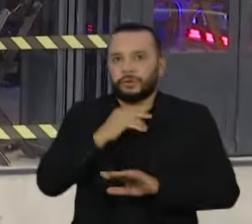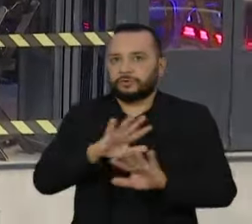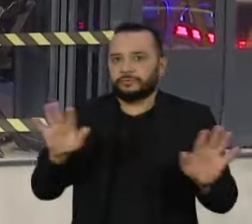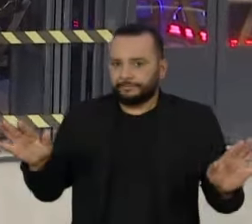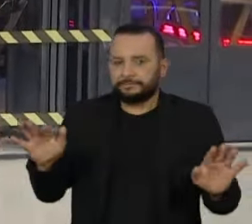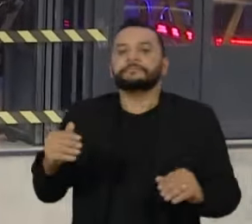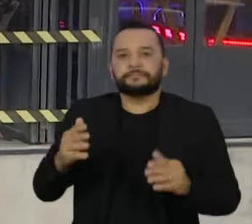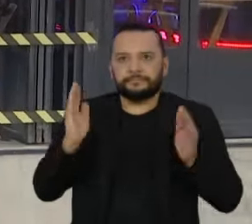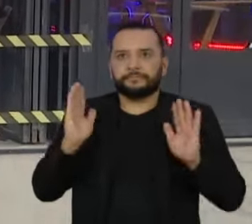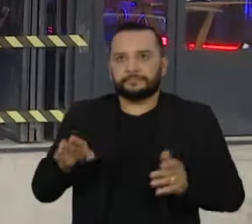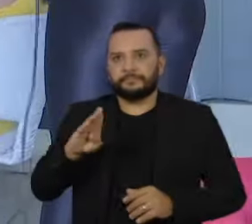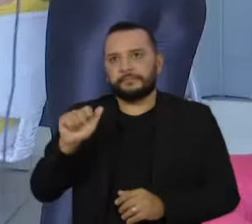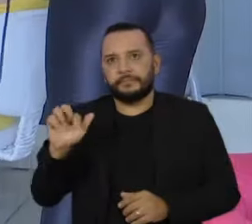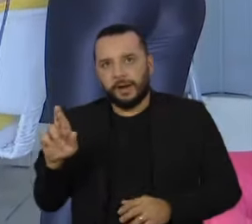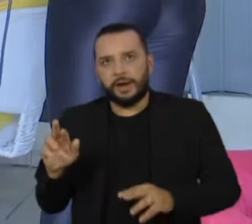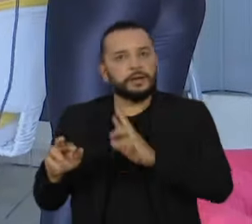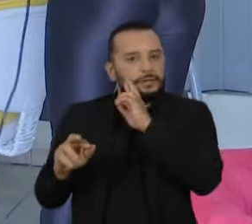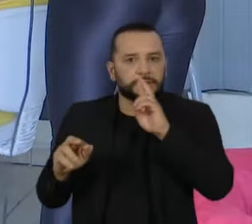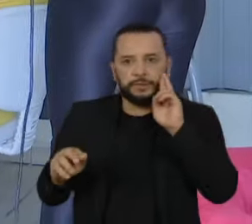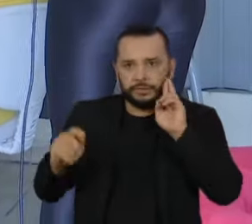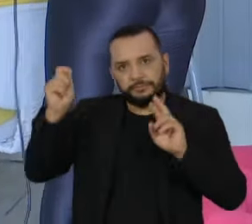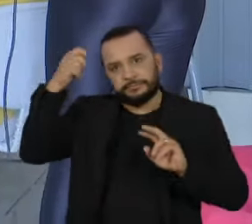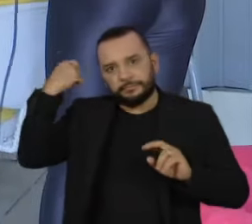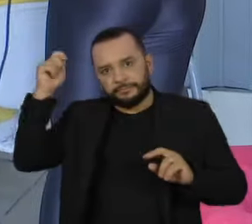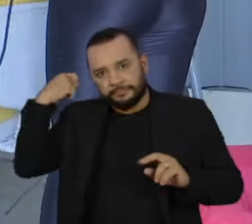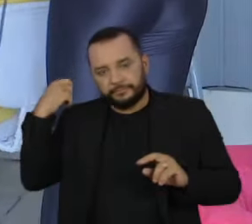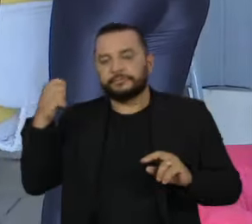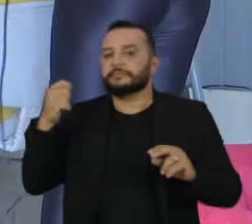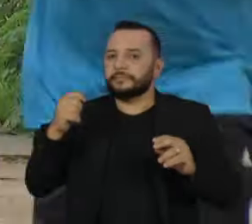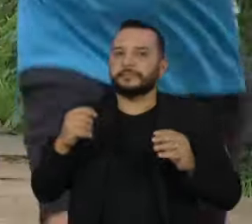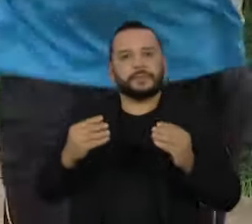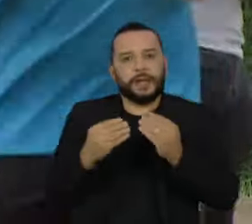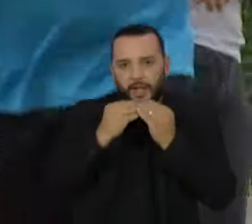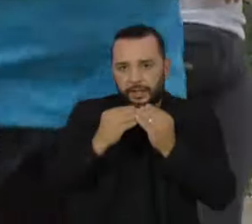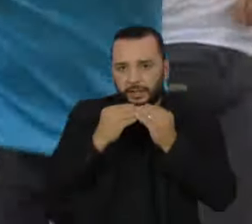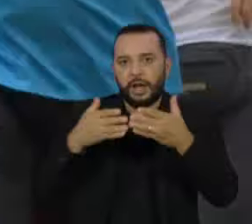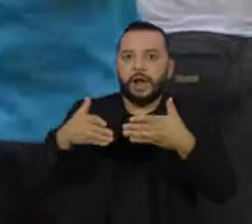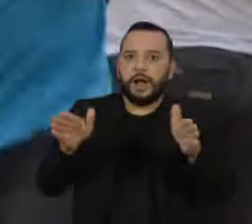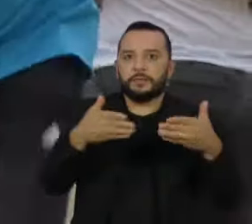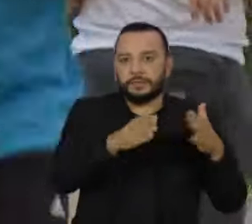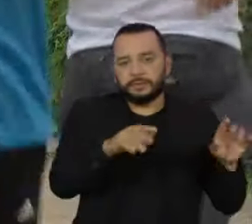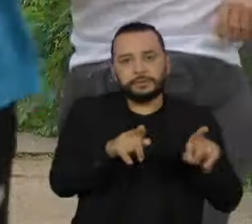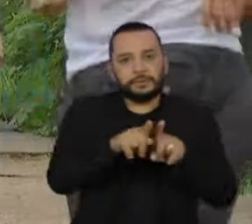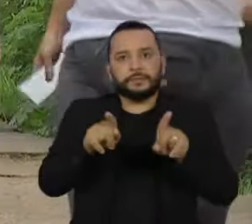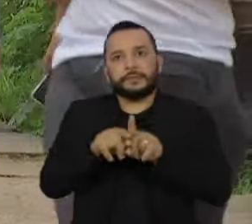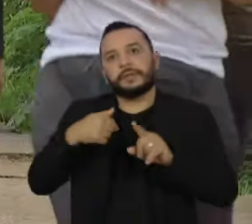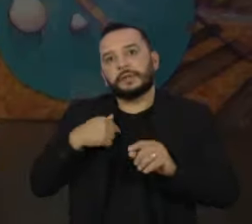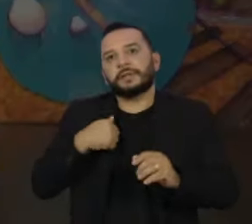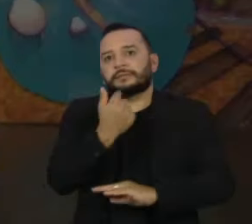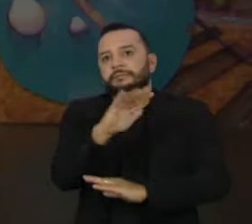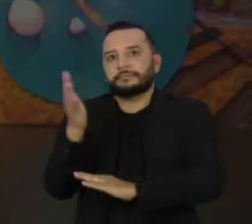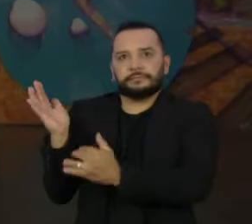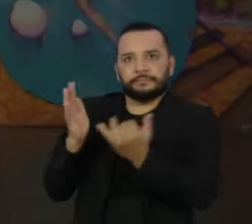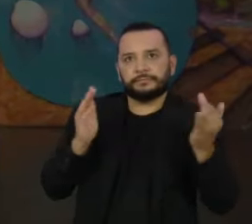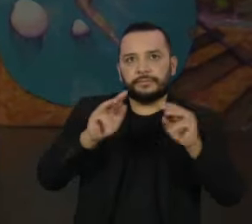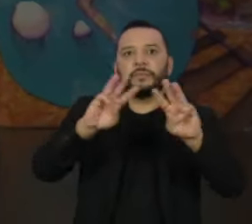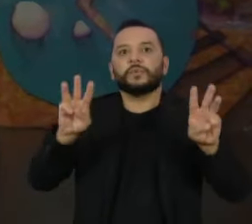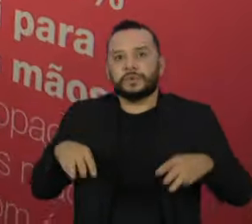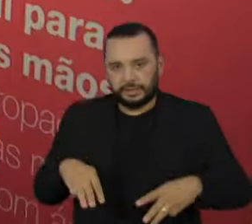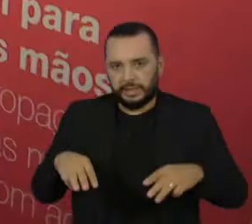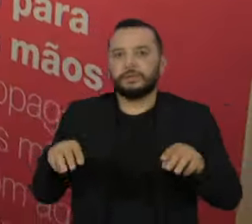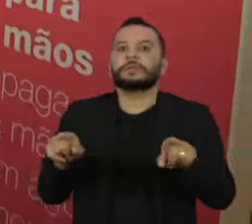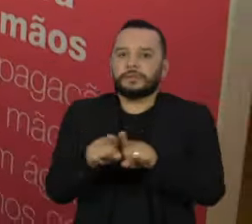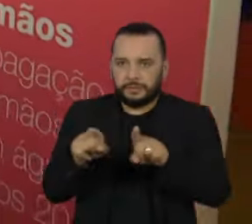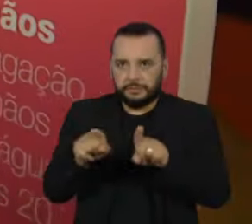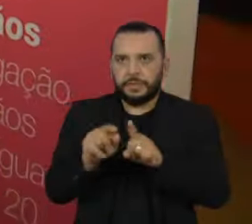estado permitiu que bares, lanchonetes, salões de beleza e barbearias reabrissem. Atividades culturais como parques, museus e clubes